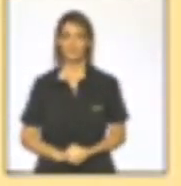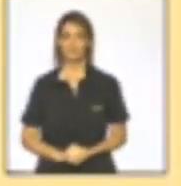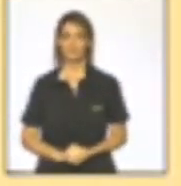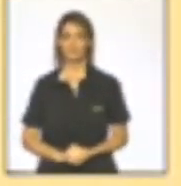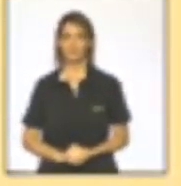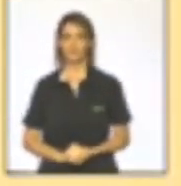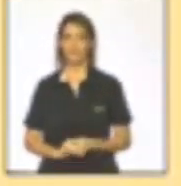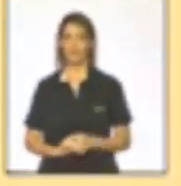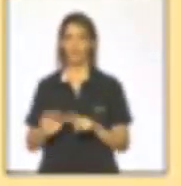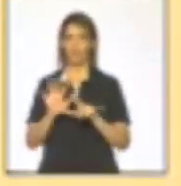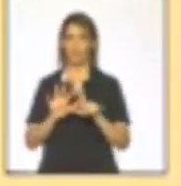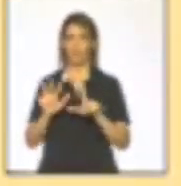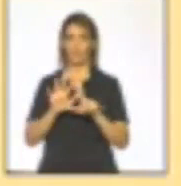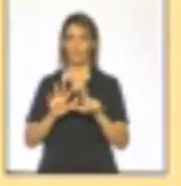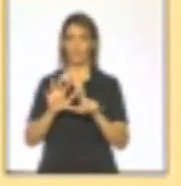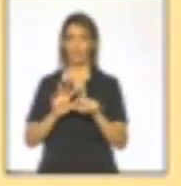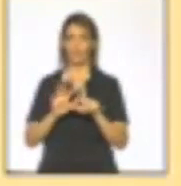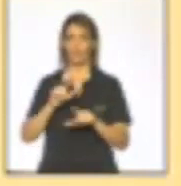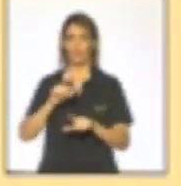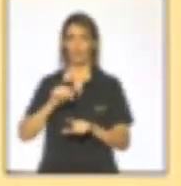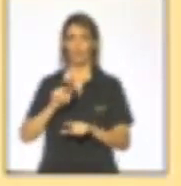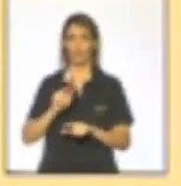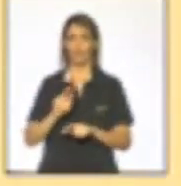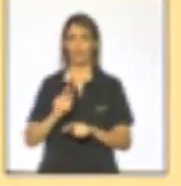Na plataforma Geek